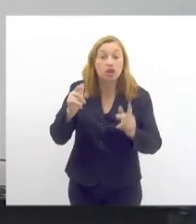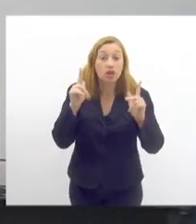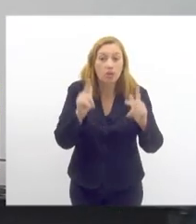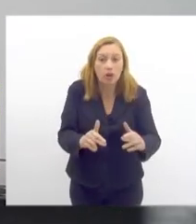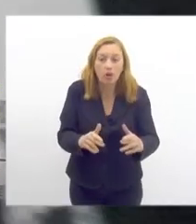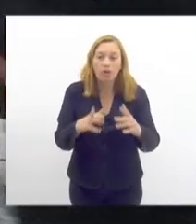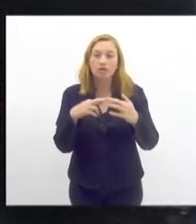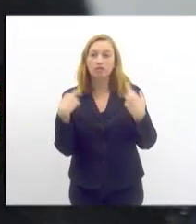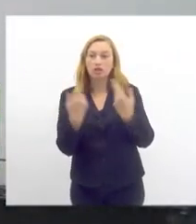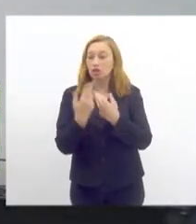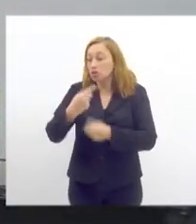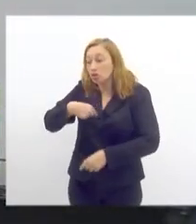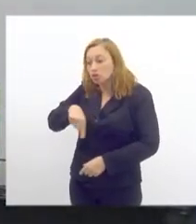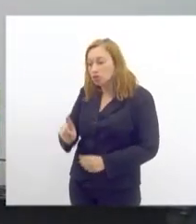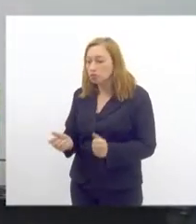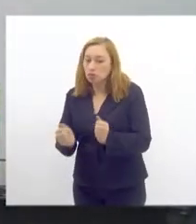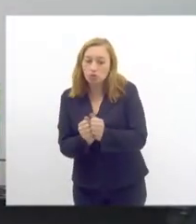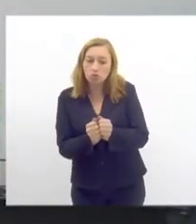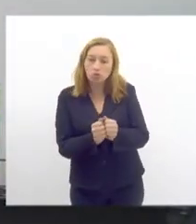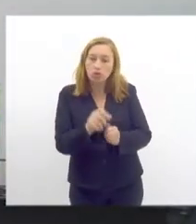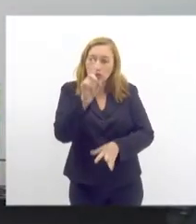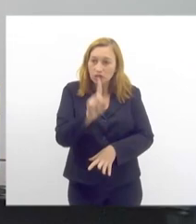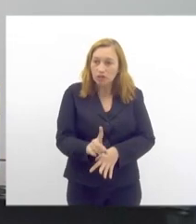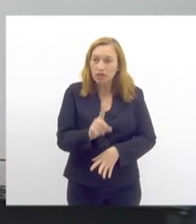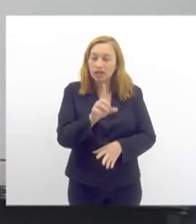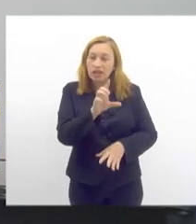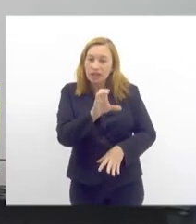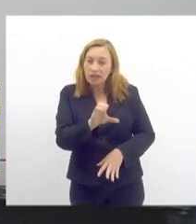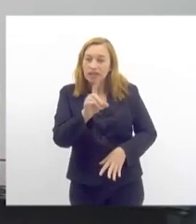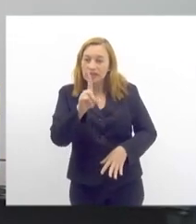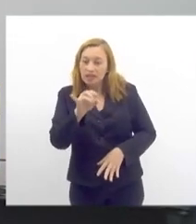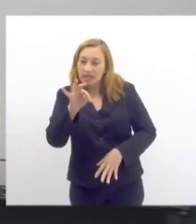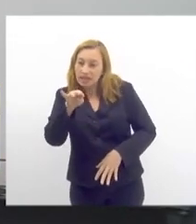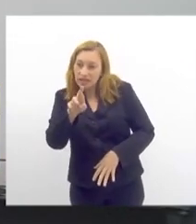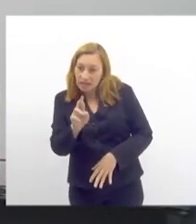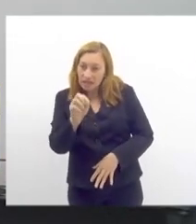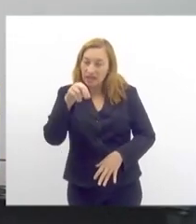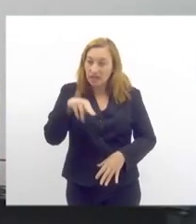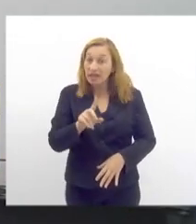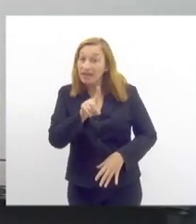e nós comparecemos junto com a diretoria do Sindetran e lá